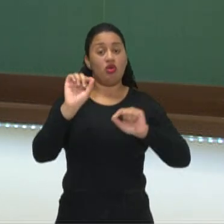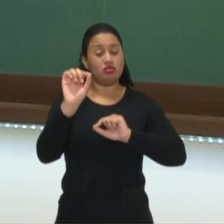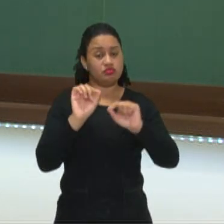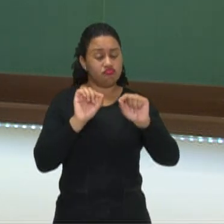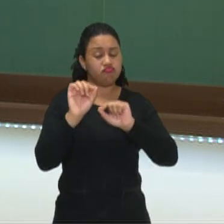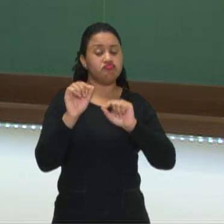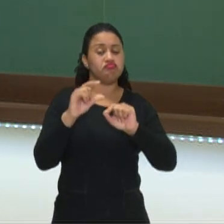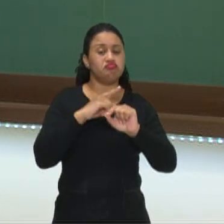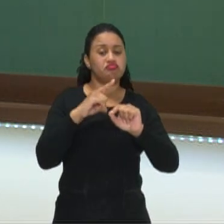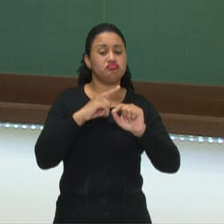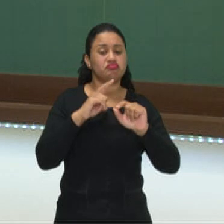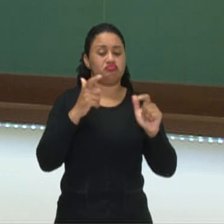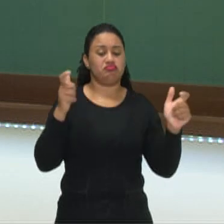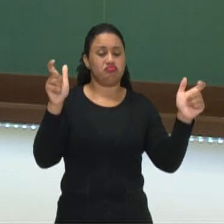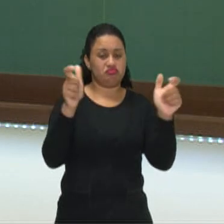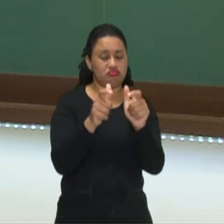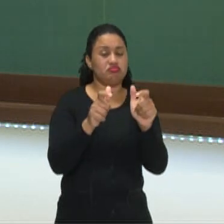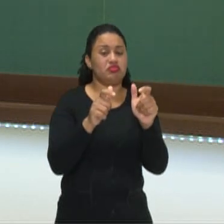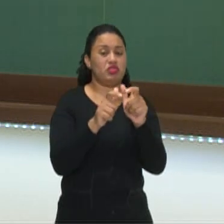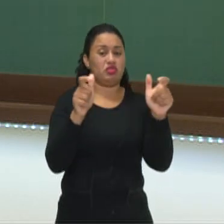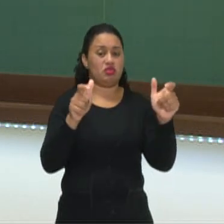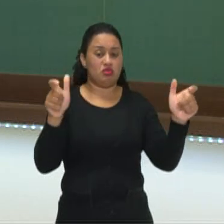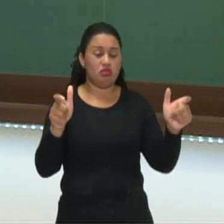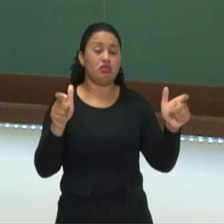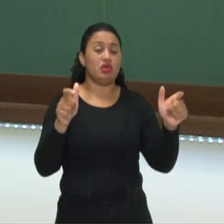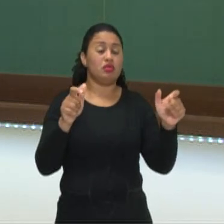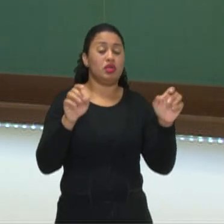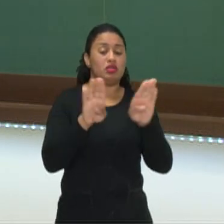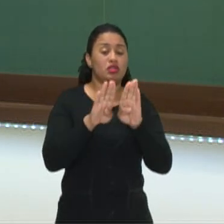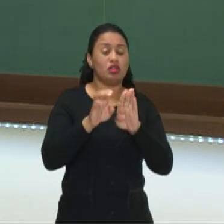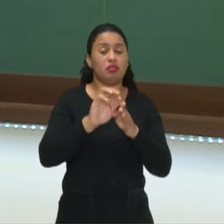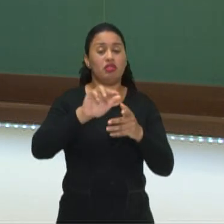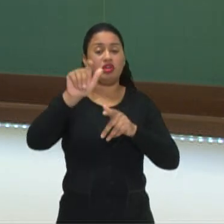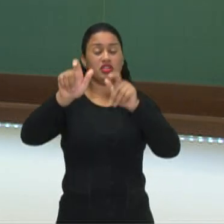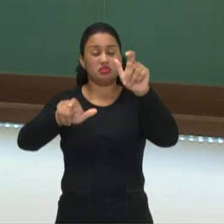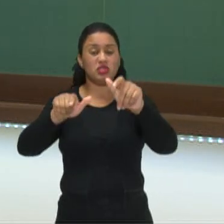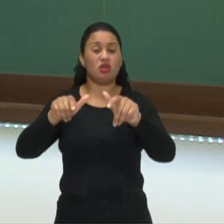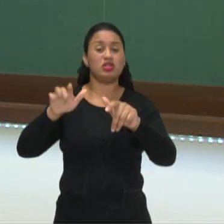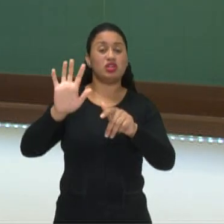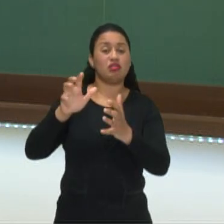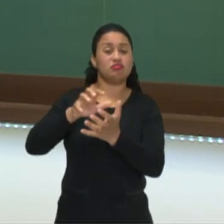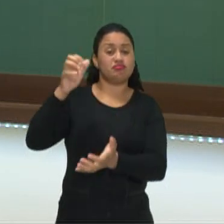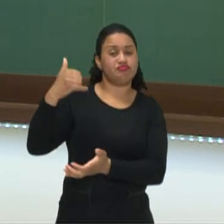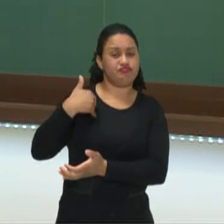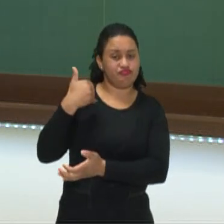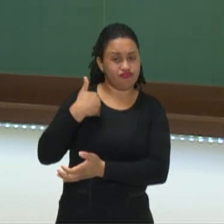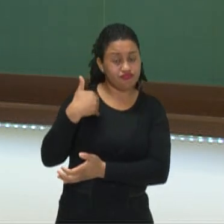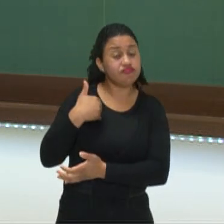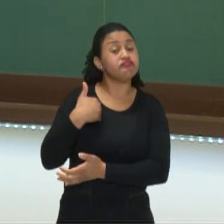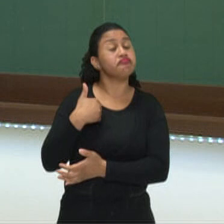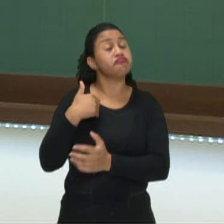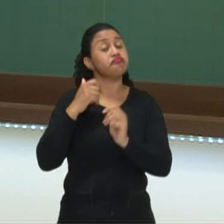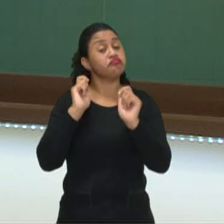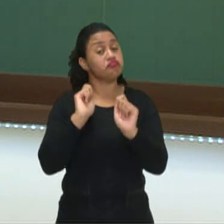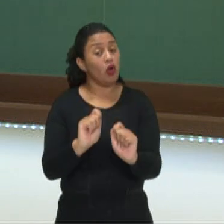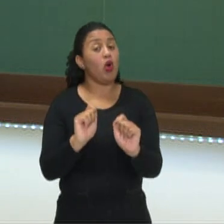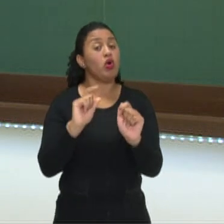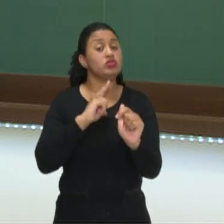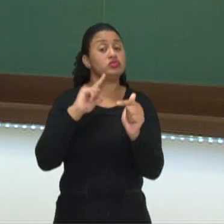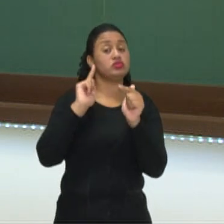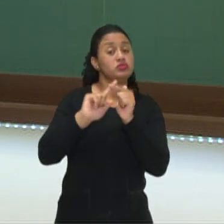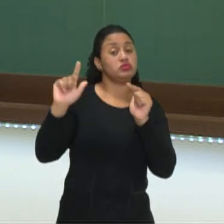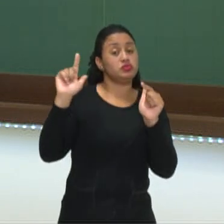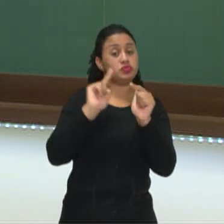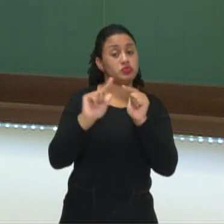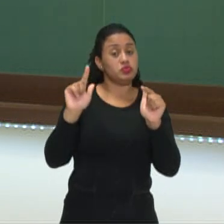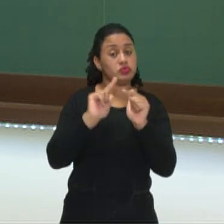um déficit do crescimento vegetativo e muitas pessoas mais idosas, isso pode gerar